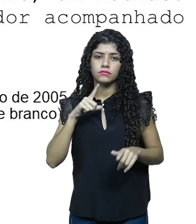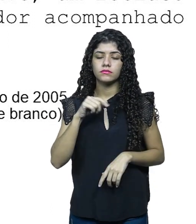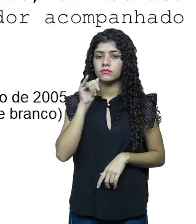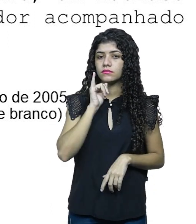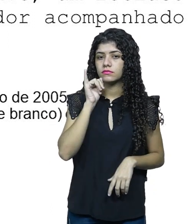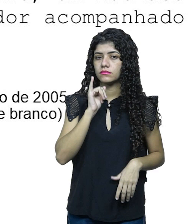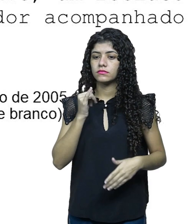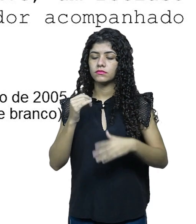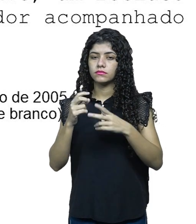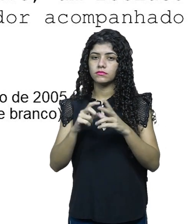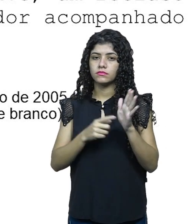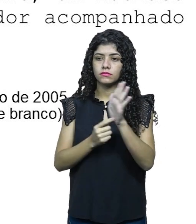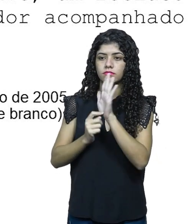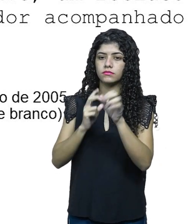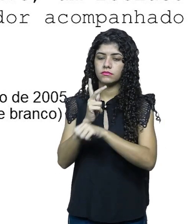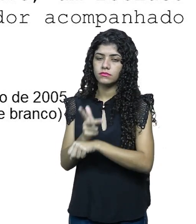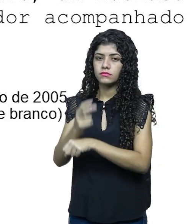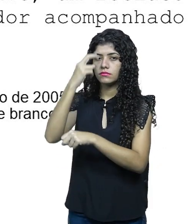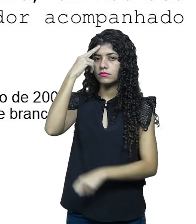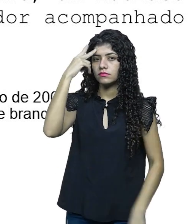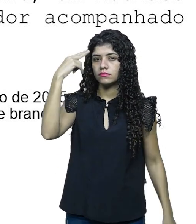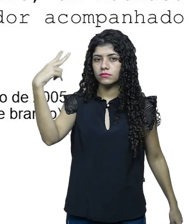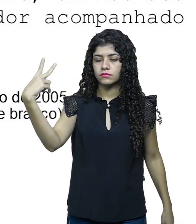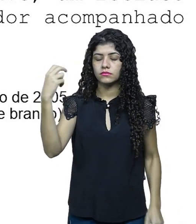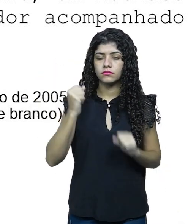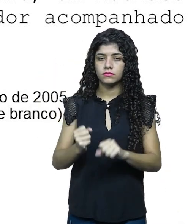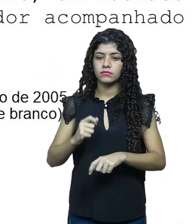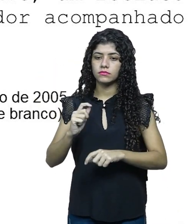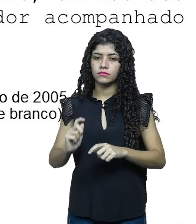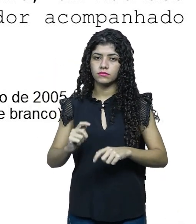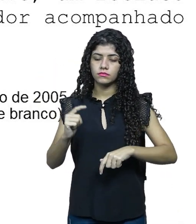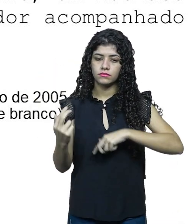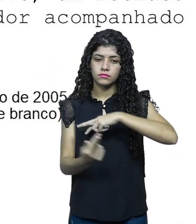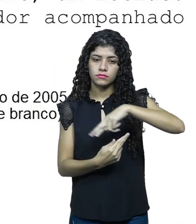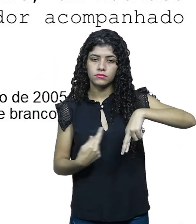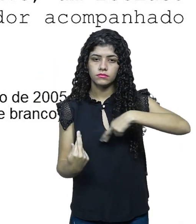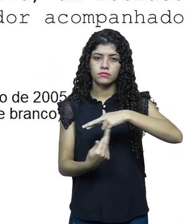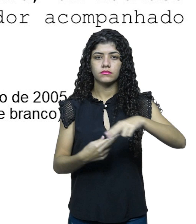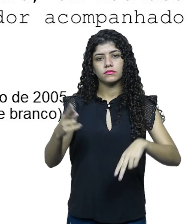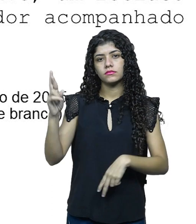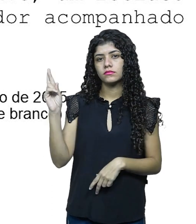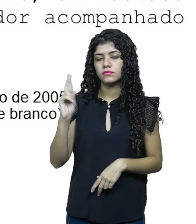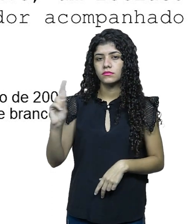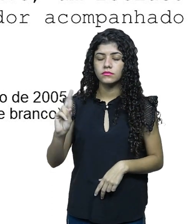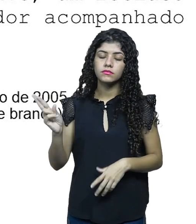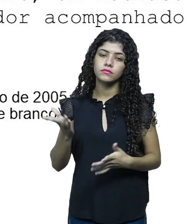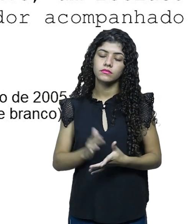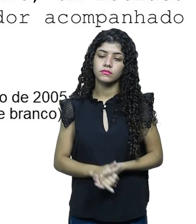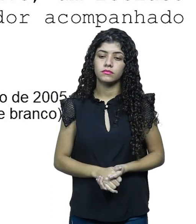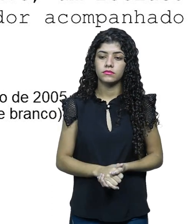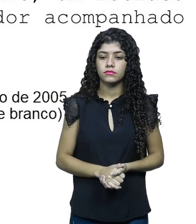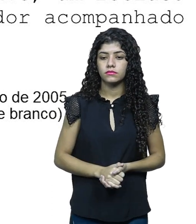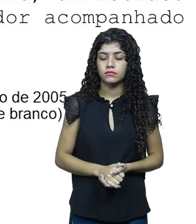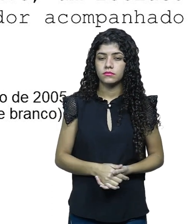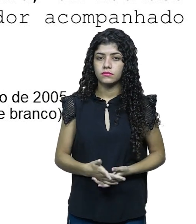flashback, se for um período histórico, posso colocar Revolução Russa, posso colocar Segunda Guerra Mundial, ditadura